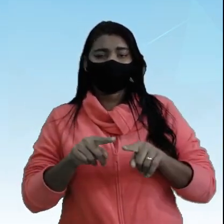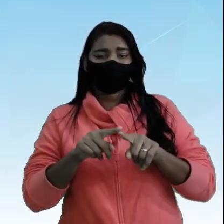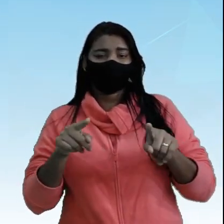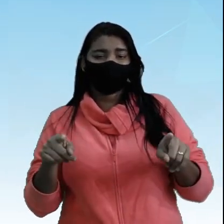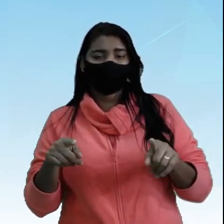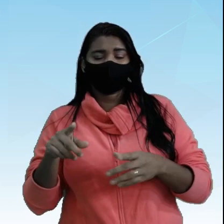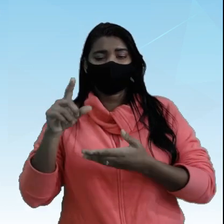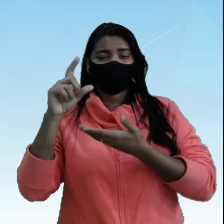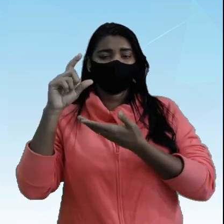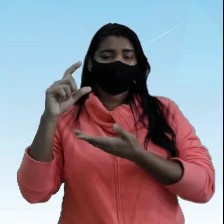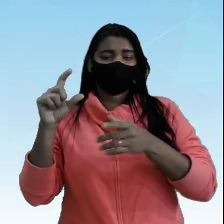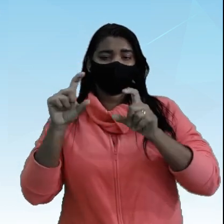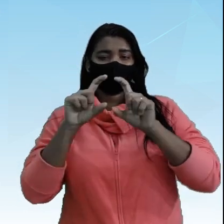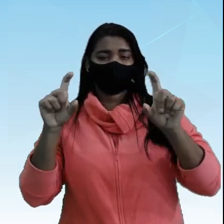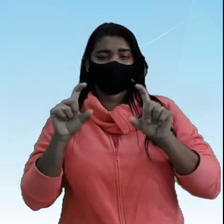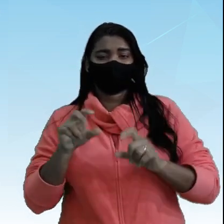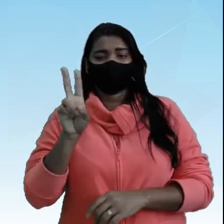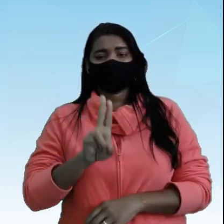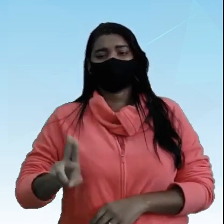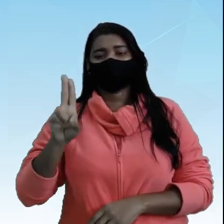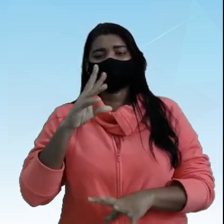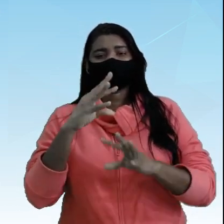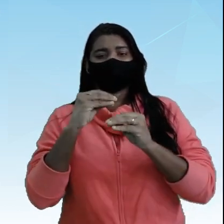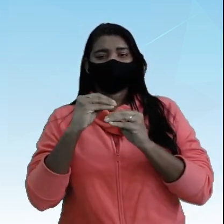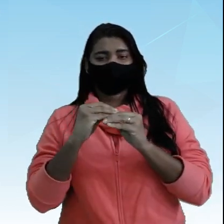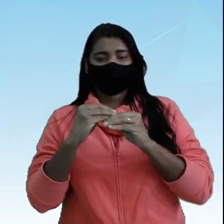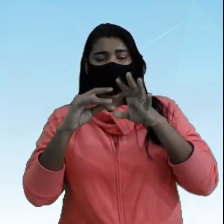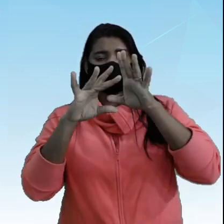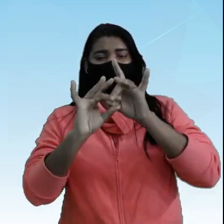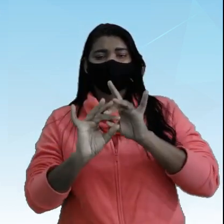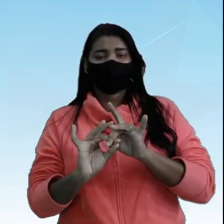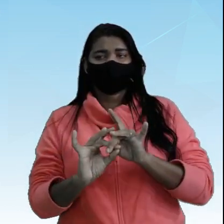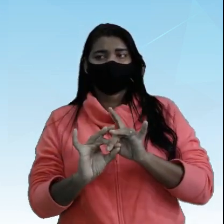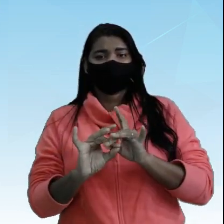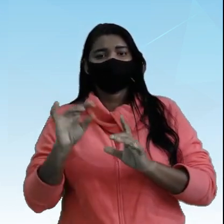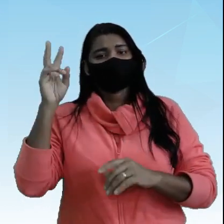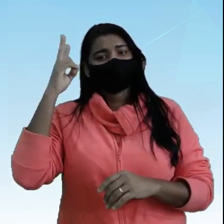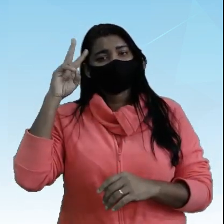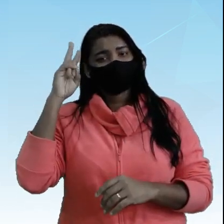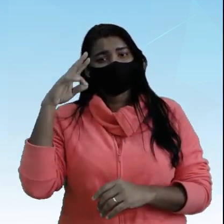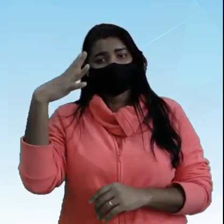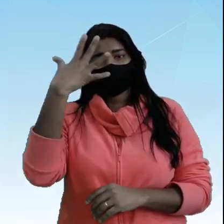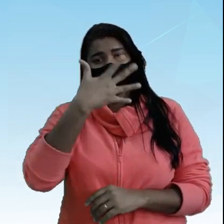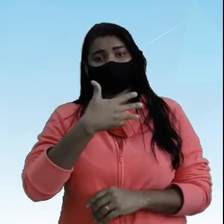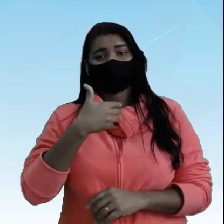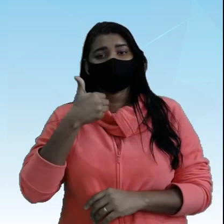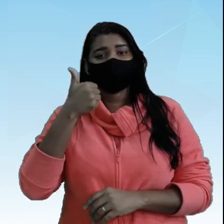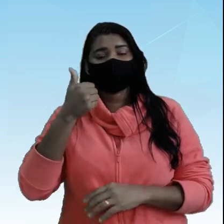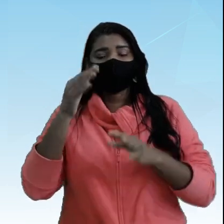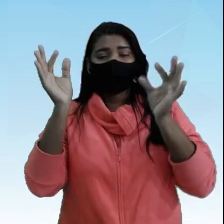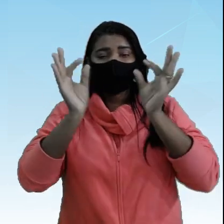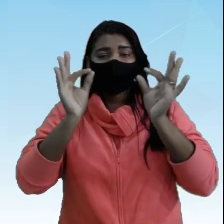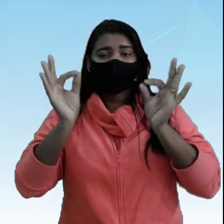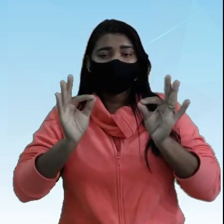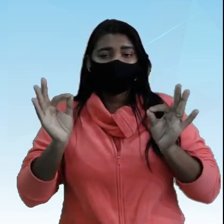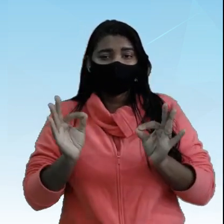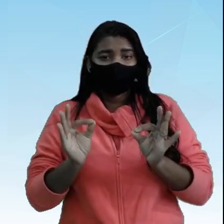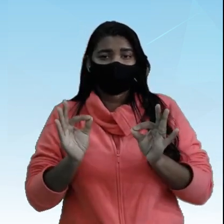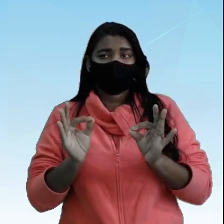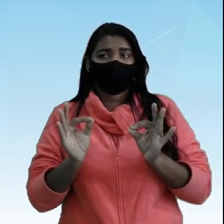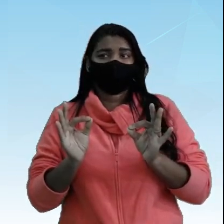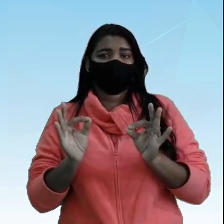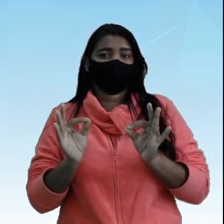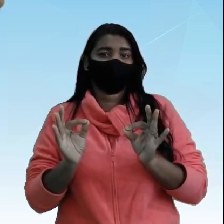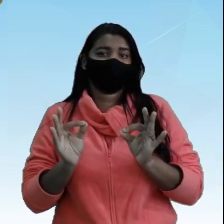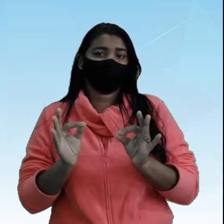essas palavras eu tenho que utilizá-las mediante um contexto. Lembrar o bonito, o lindo, o perfeito. Quando